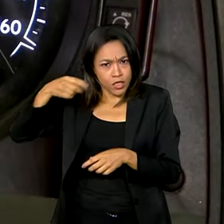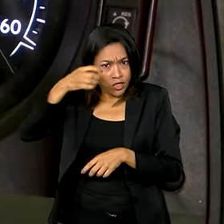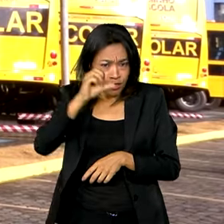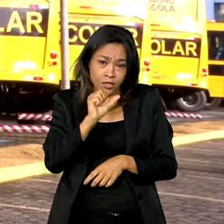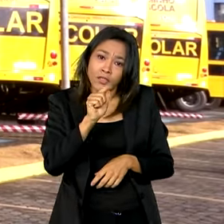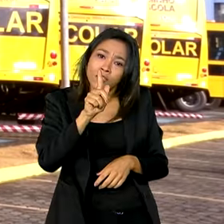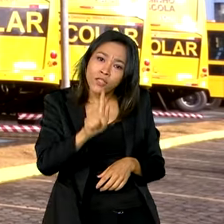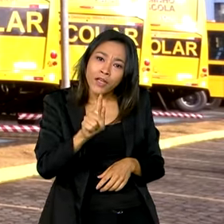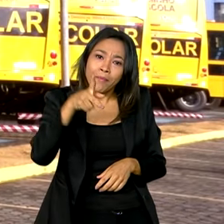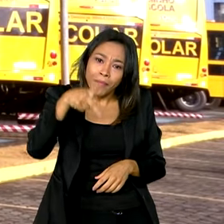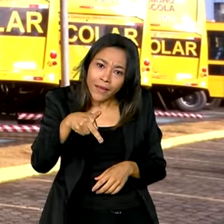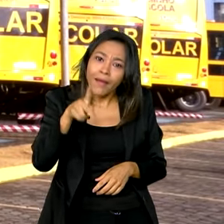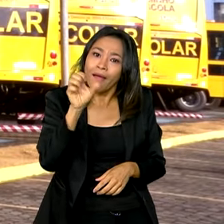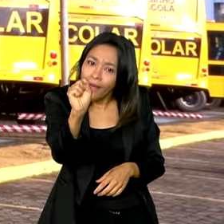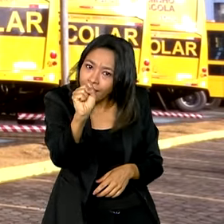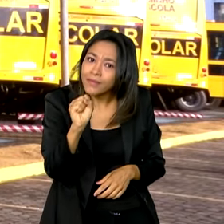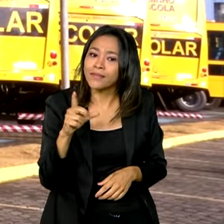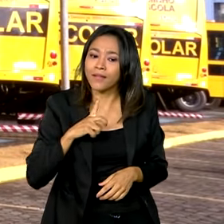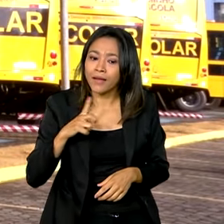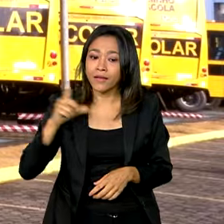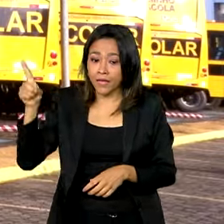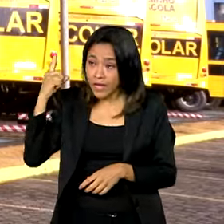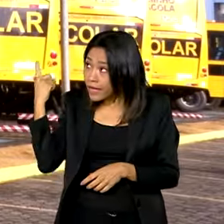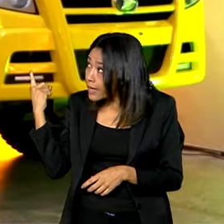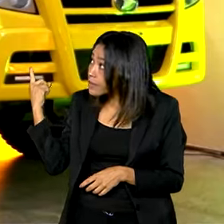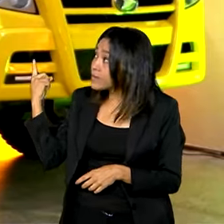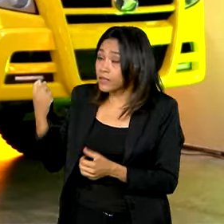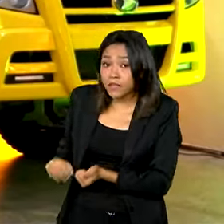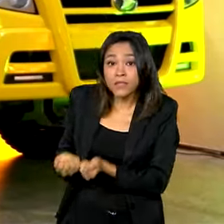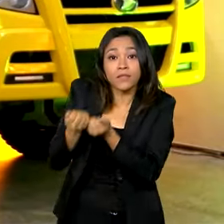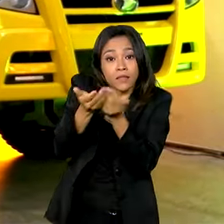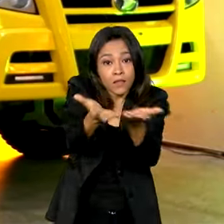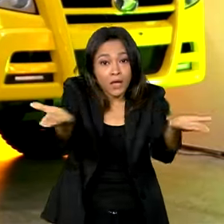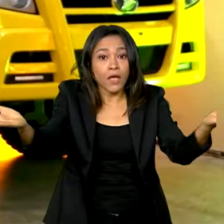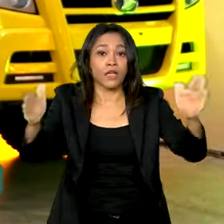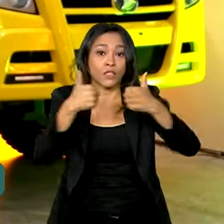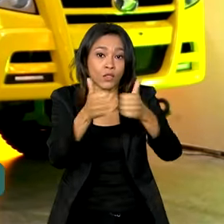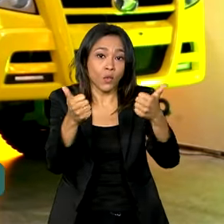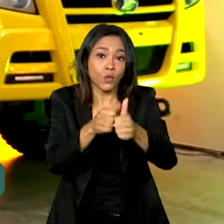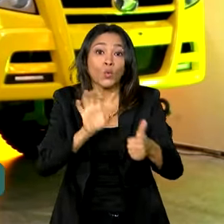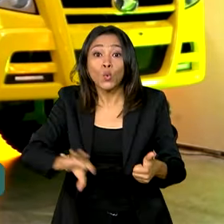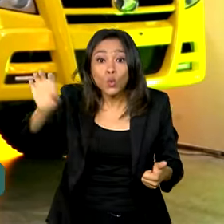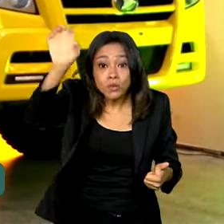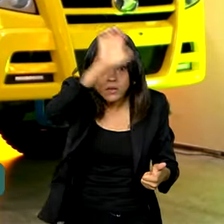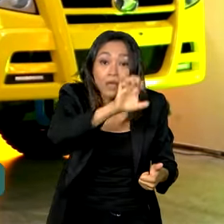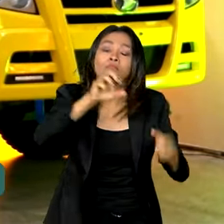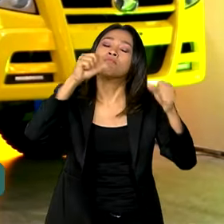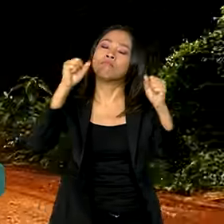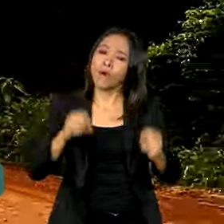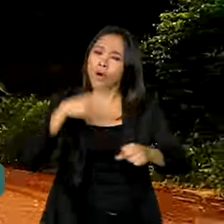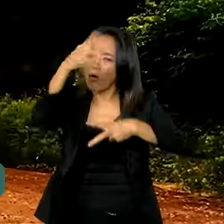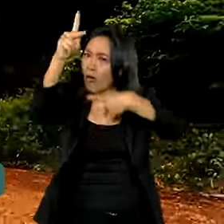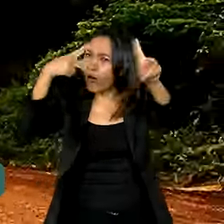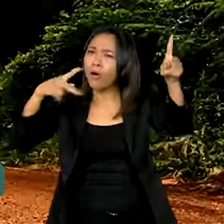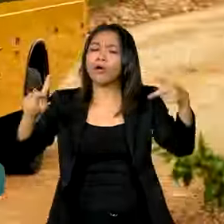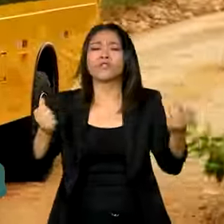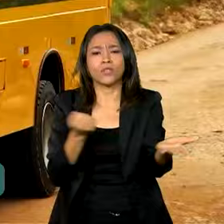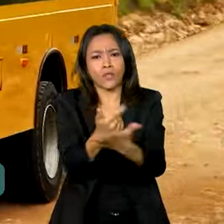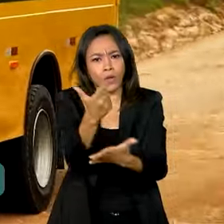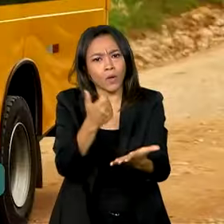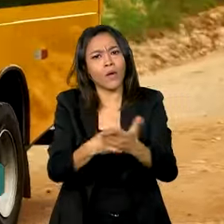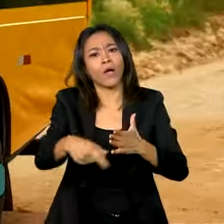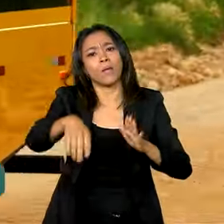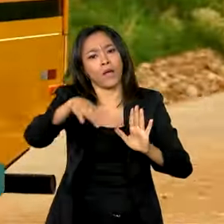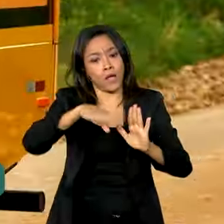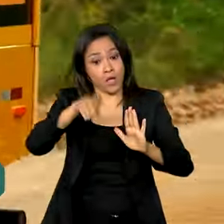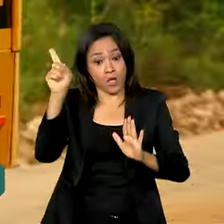GPS. Além dos ônibus entregues pelo governo federal, as unidades da federação também podem adquirir seus veículos do Caminho da